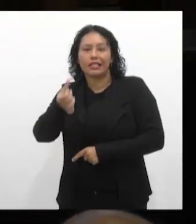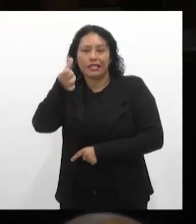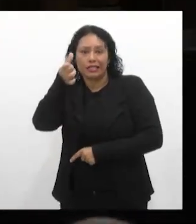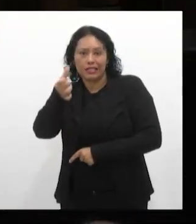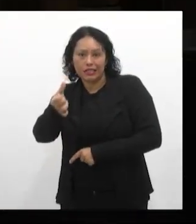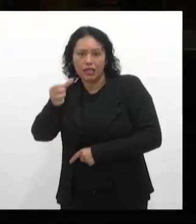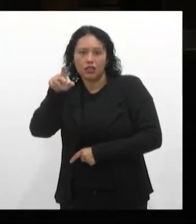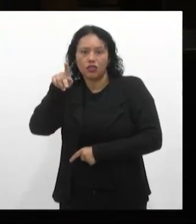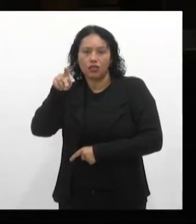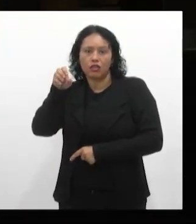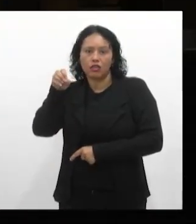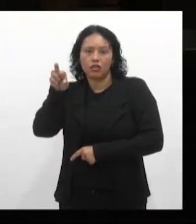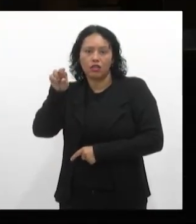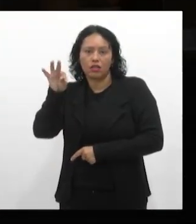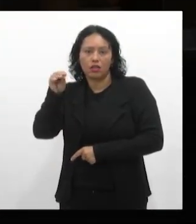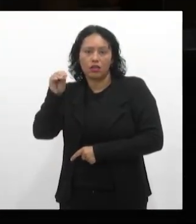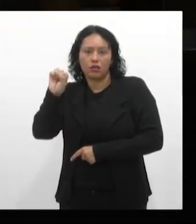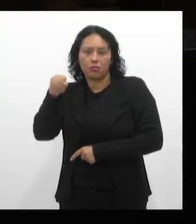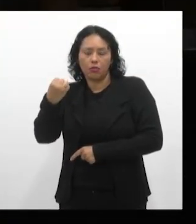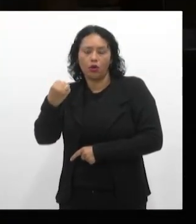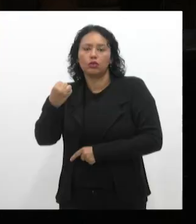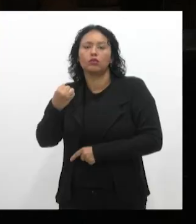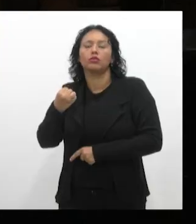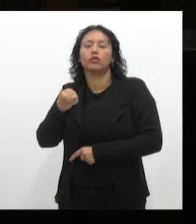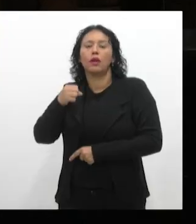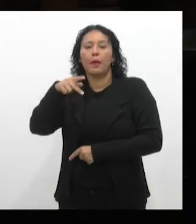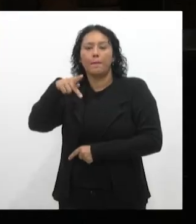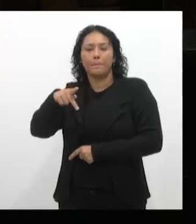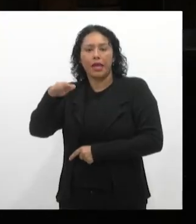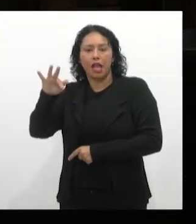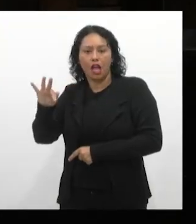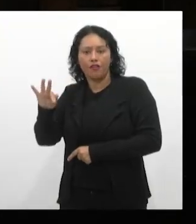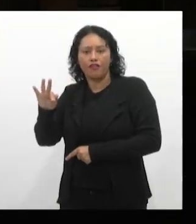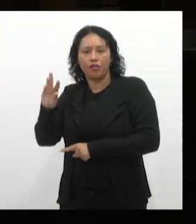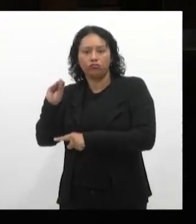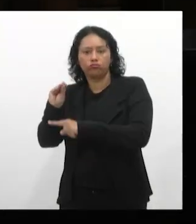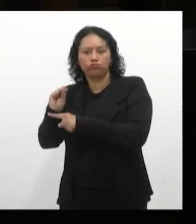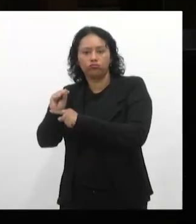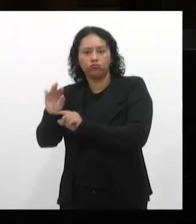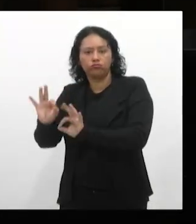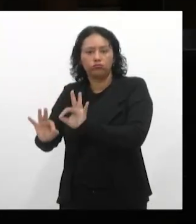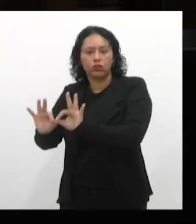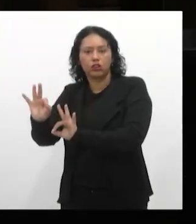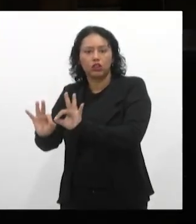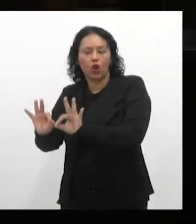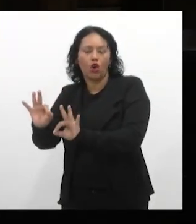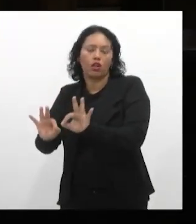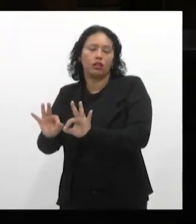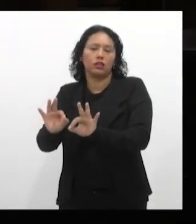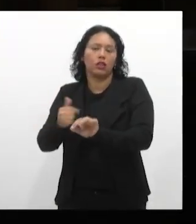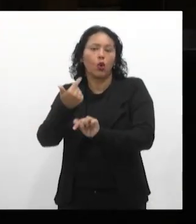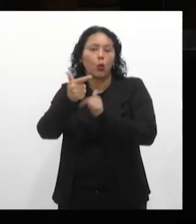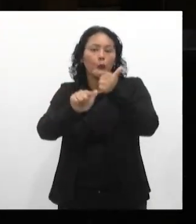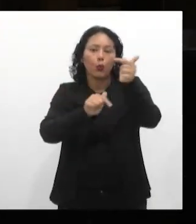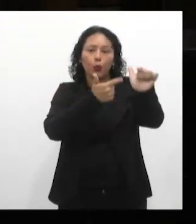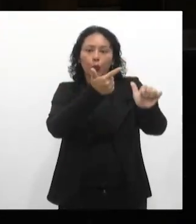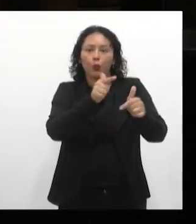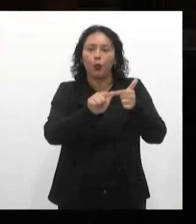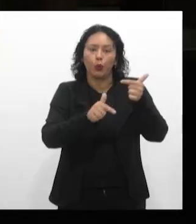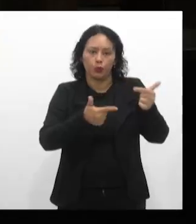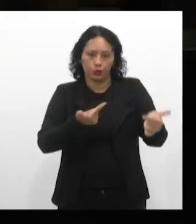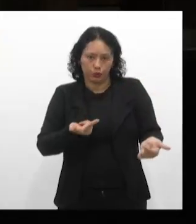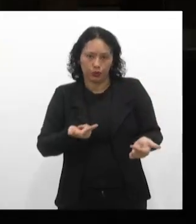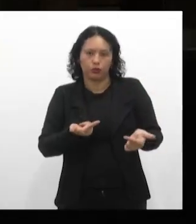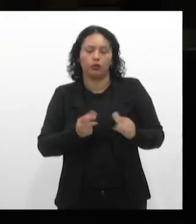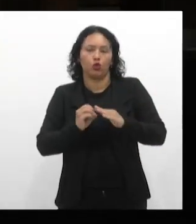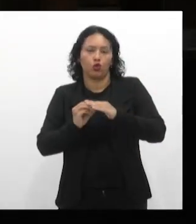é coordenada pela Polícia Federal, mas também os demais entes e